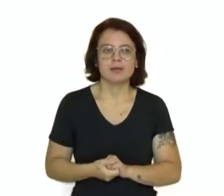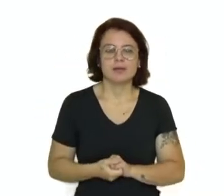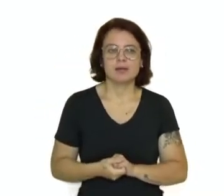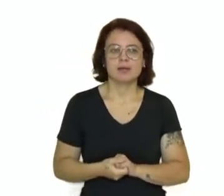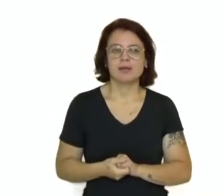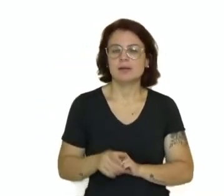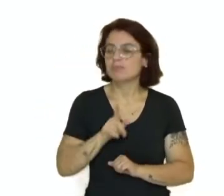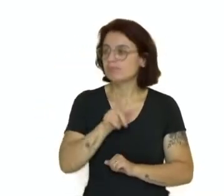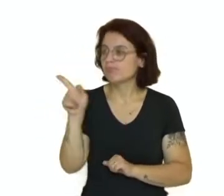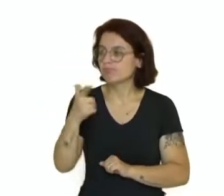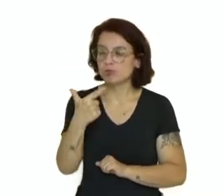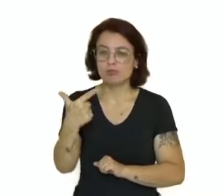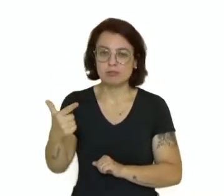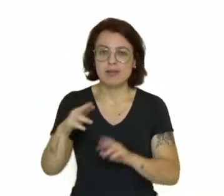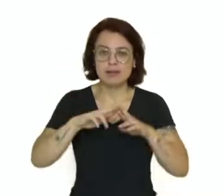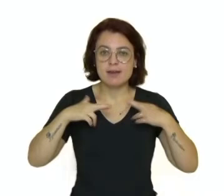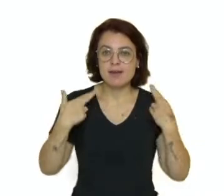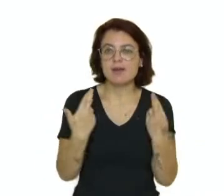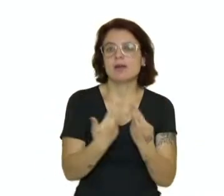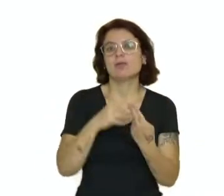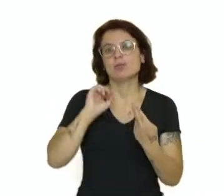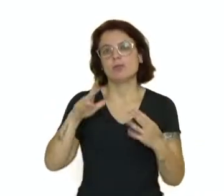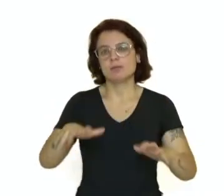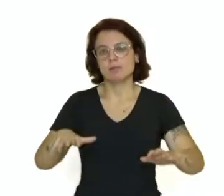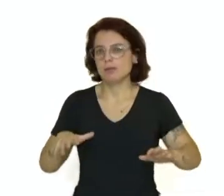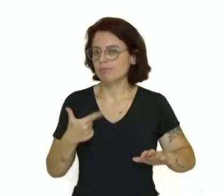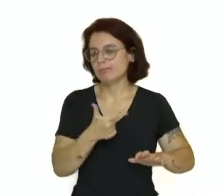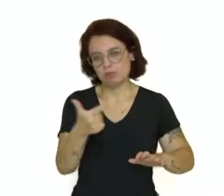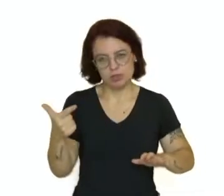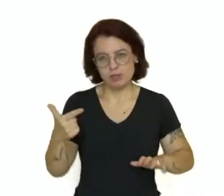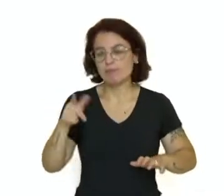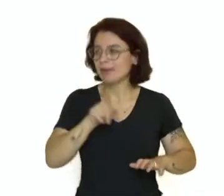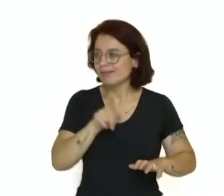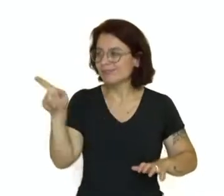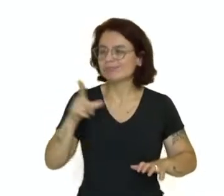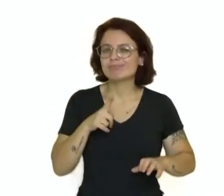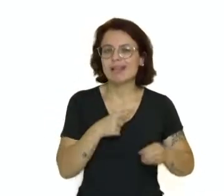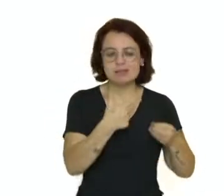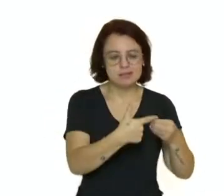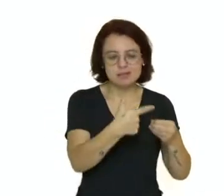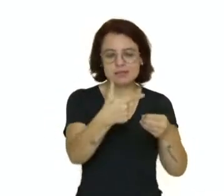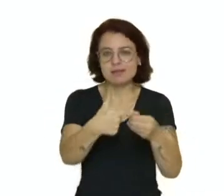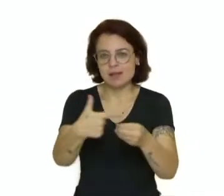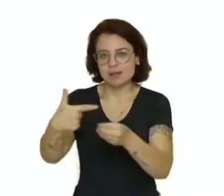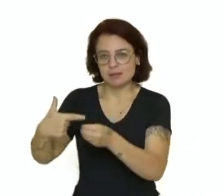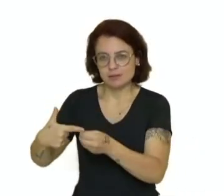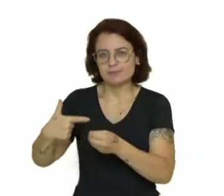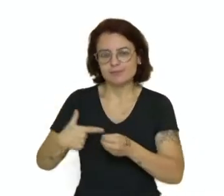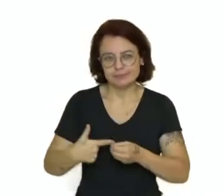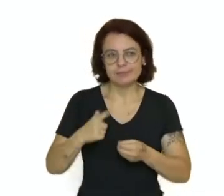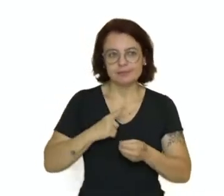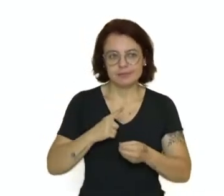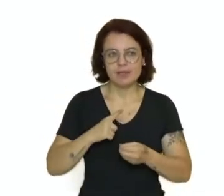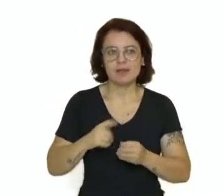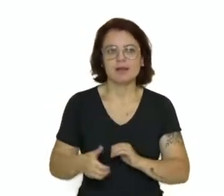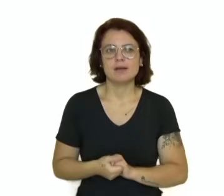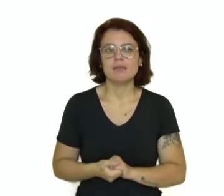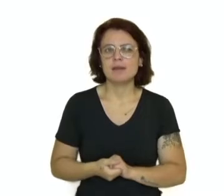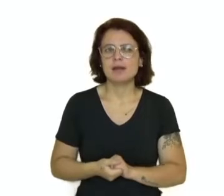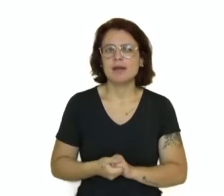ou império. Os gregos viviam em polis, cidade-estado. A palavra política quer dizer a arte